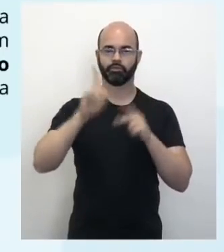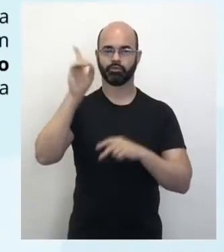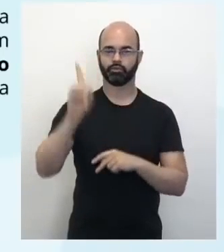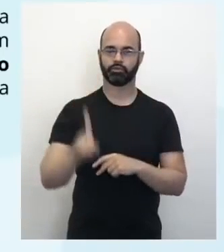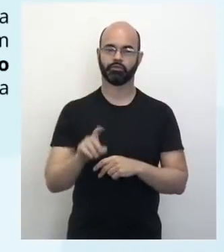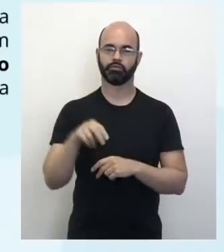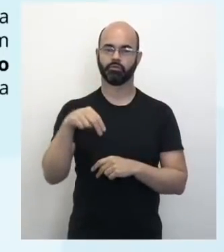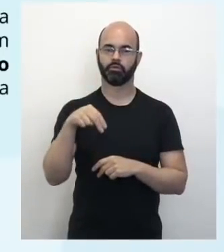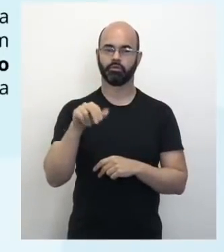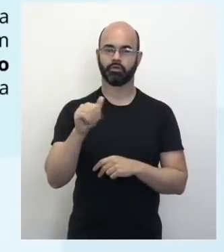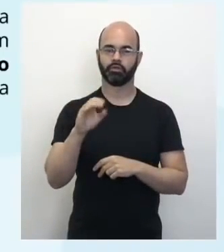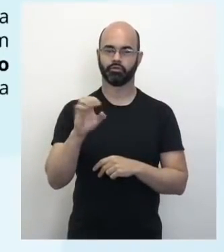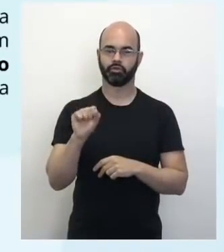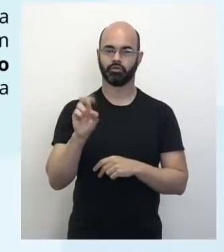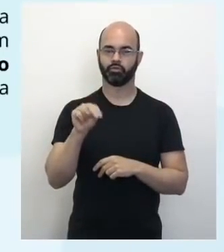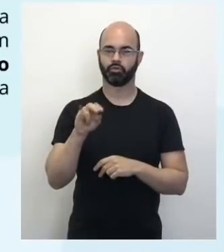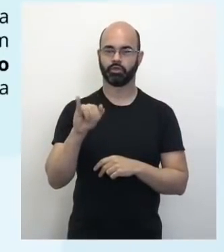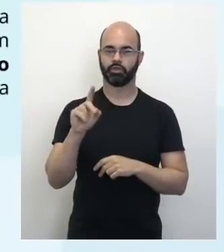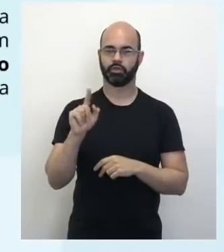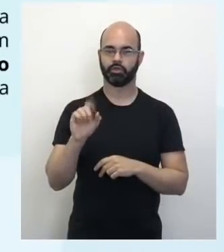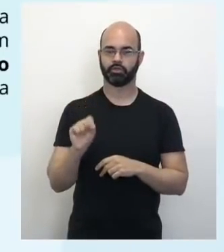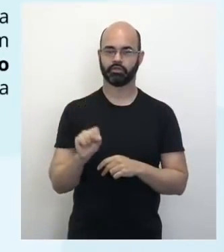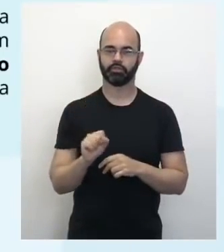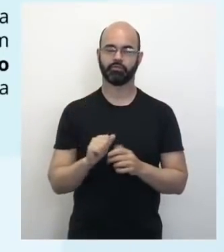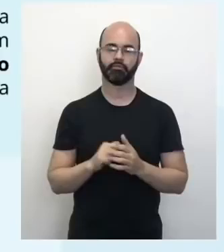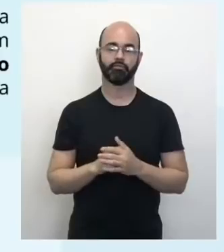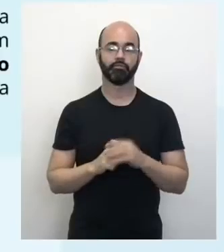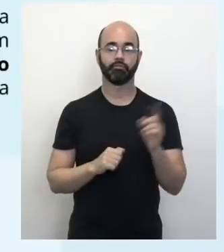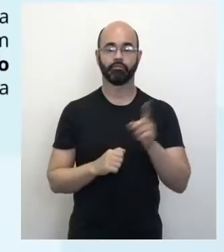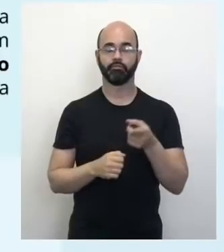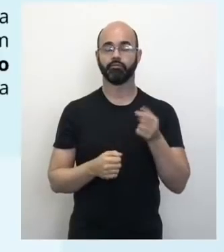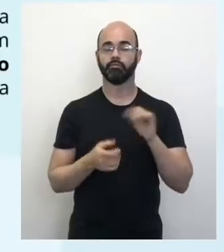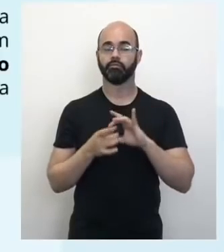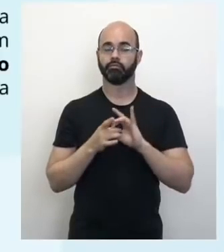tá? Que aí os indígenas têm direito a título coletivo